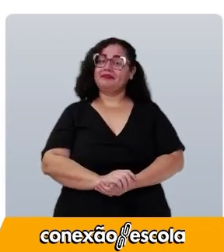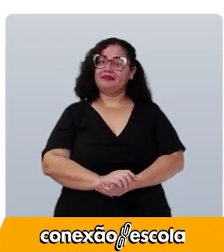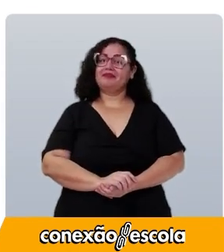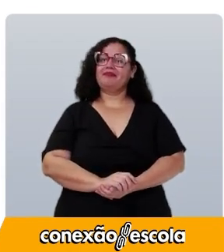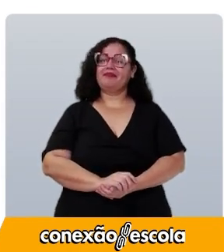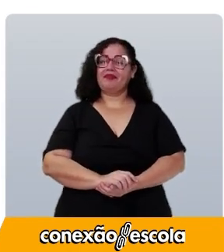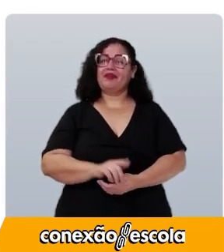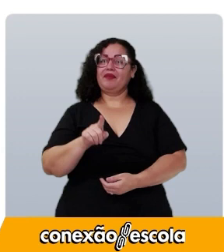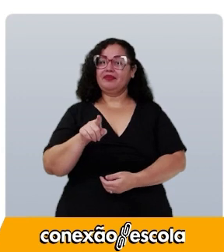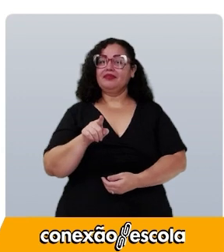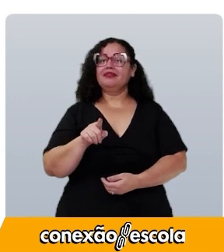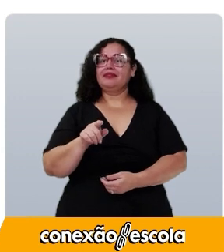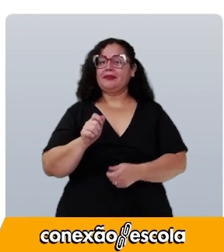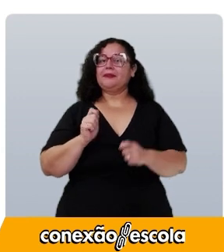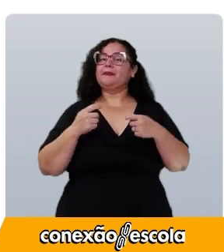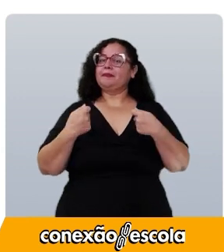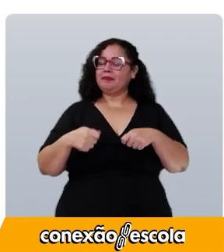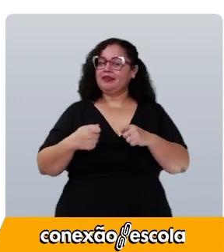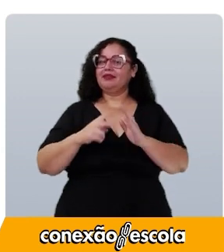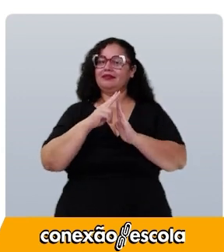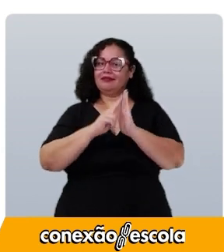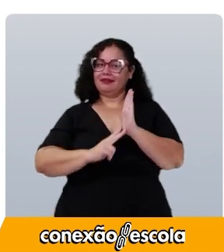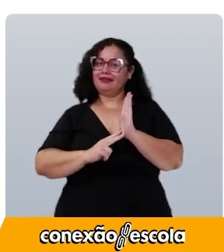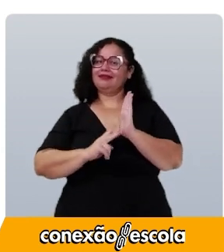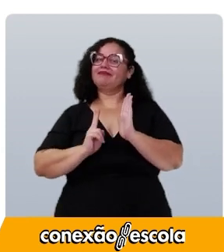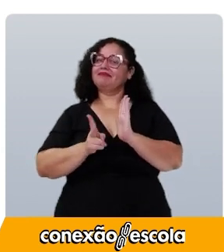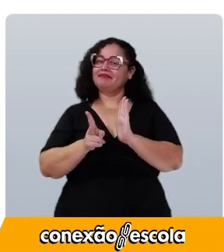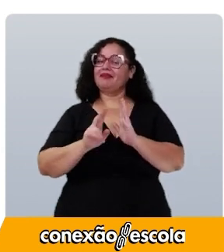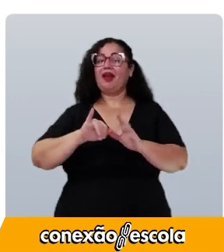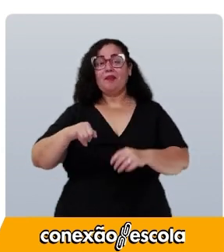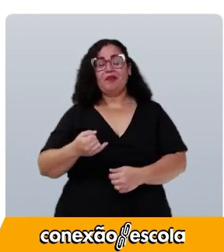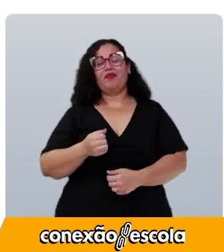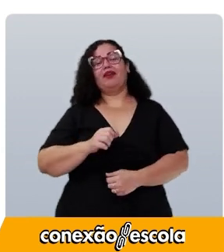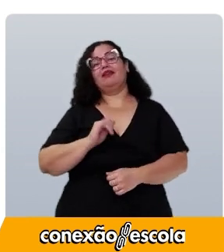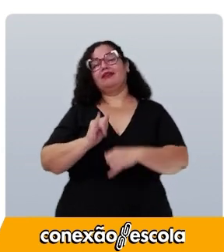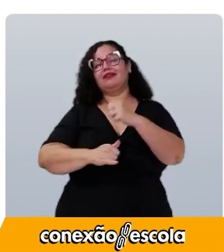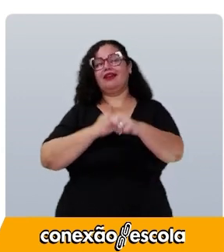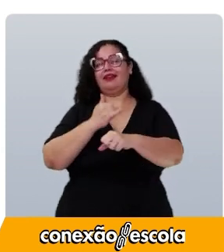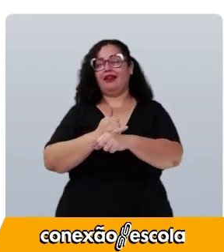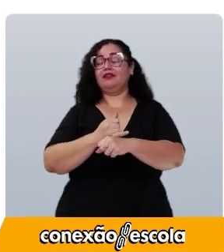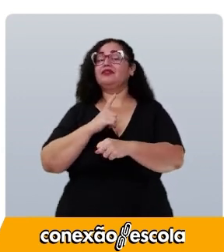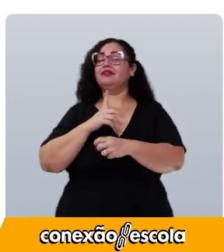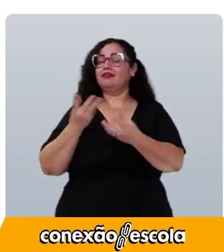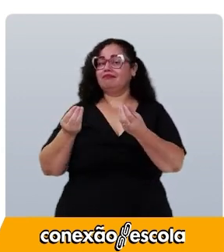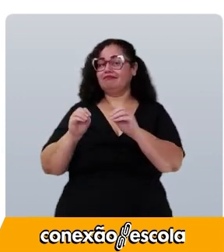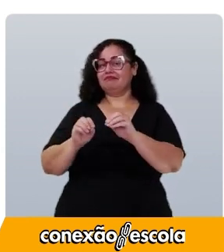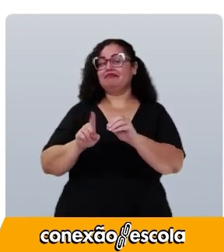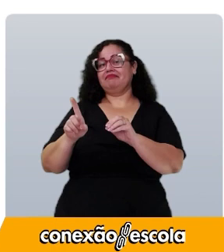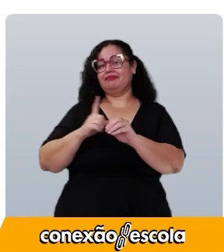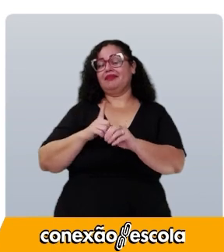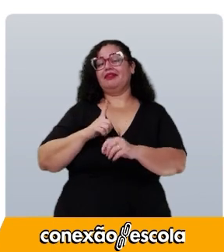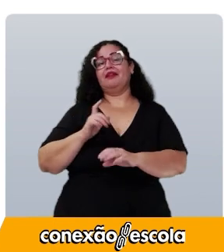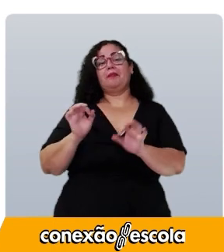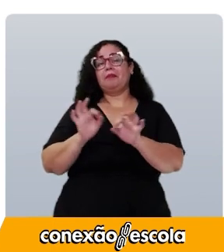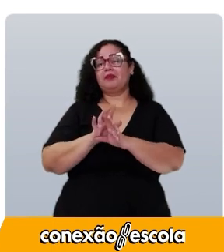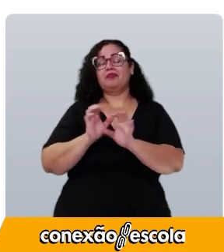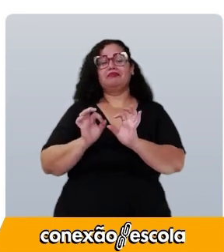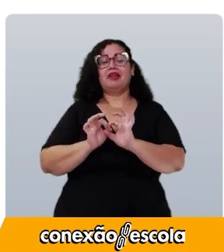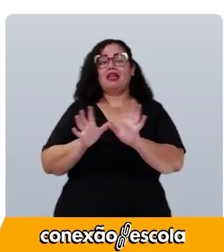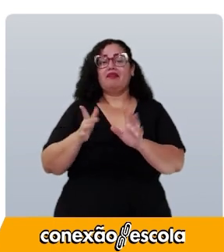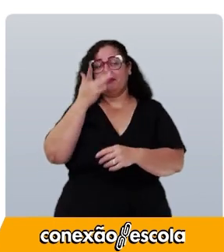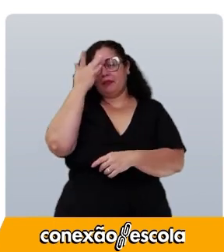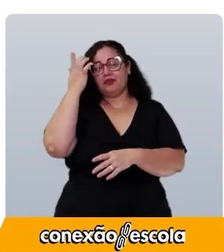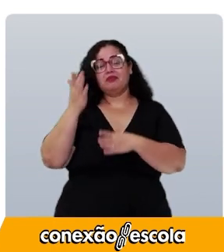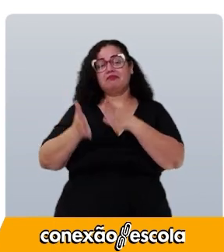Você tem que continuar lendo essa história. Acesse na internet, ela está disponível em domínio público,